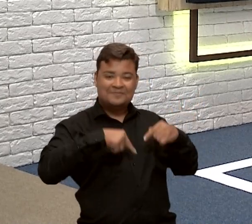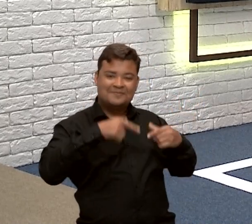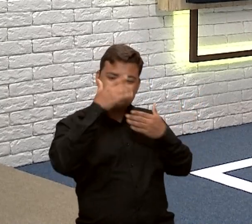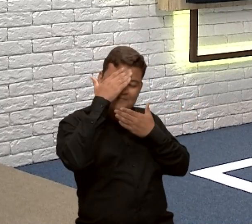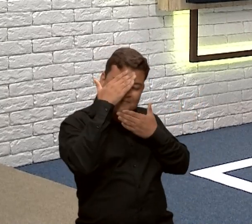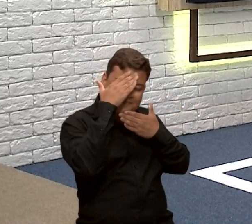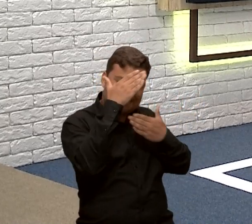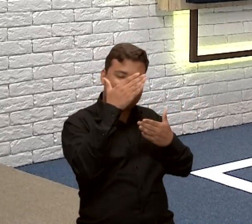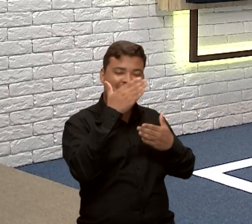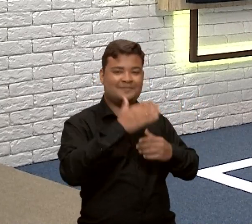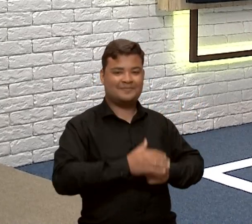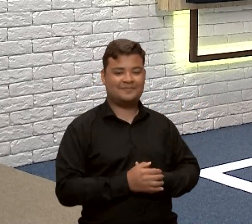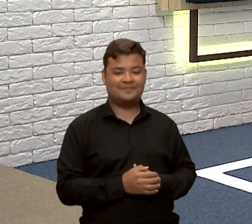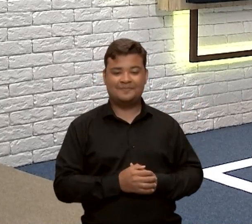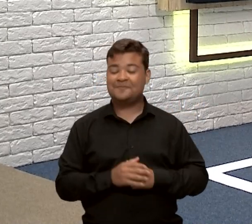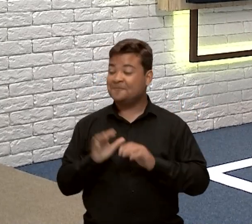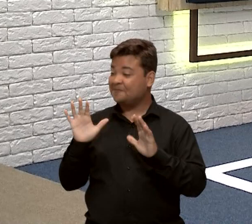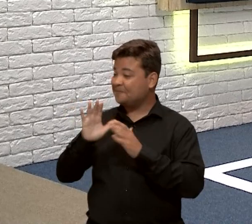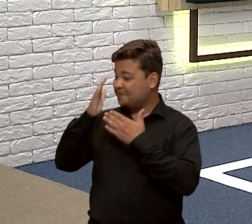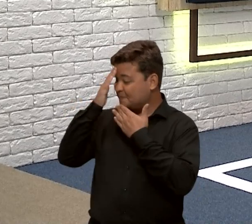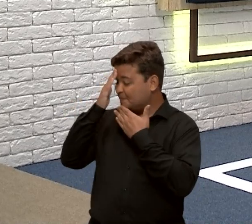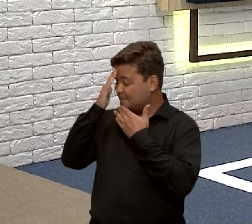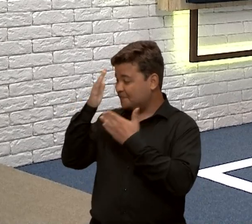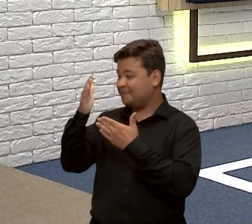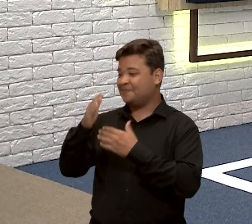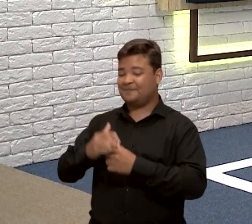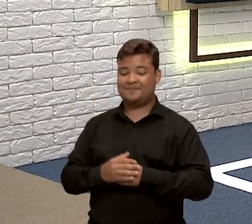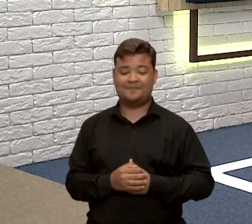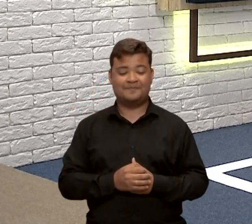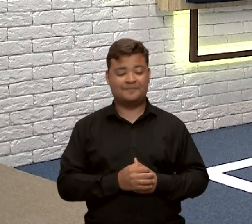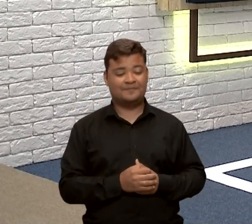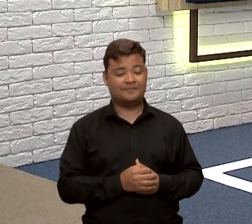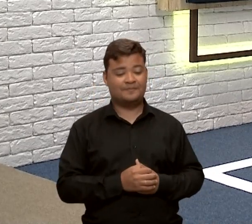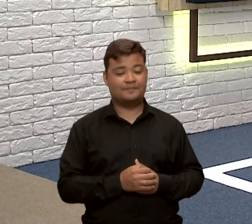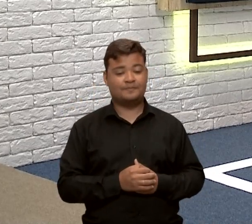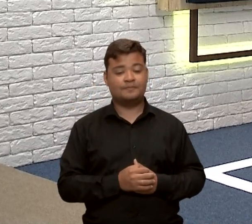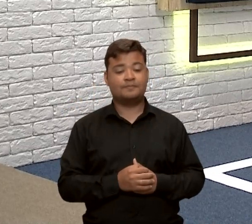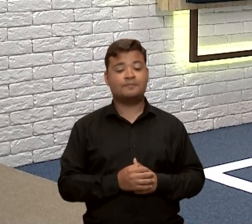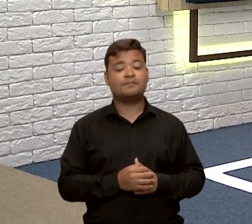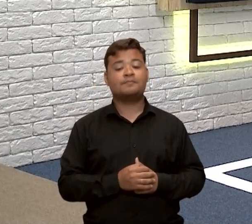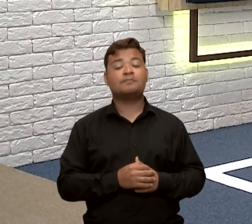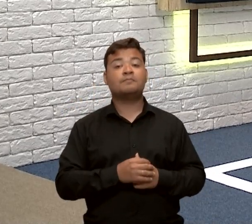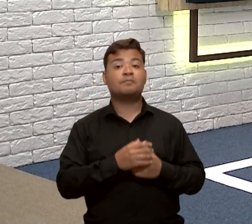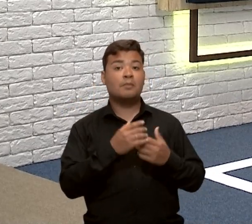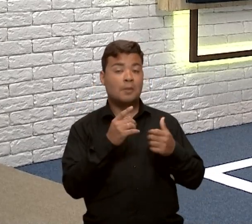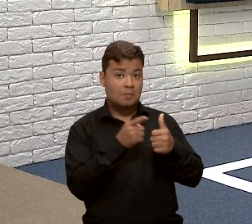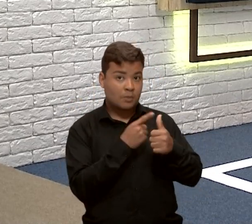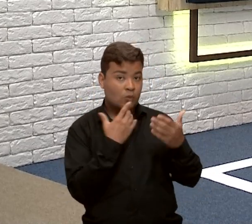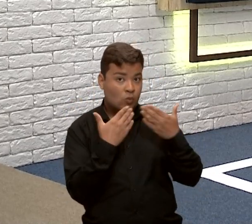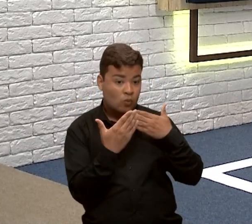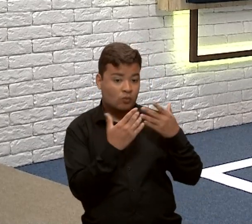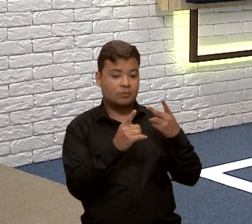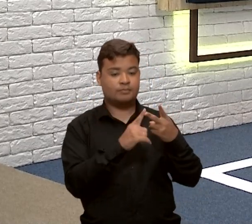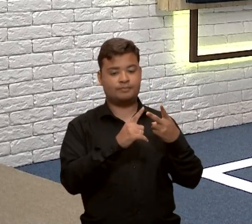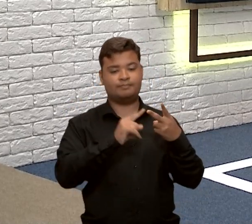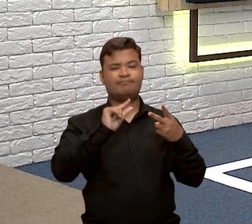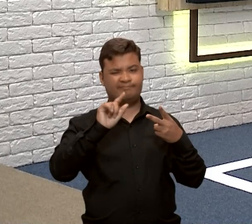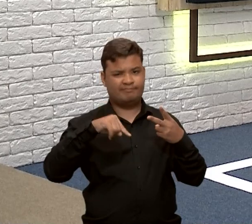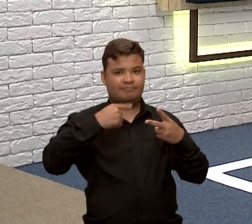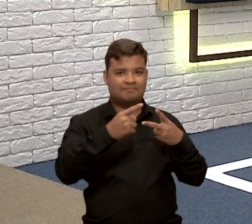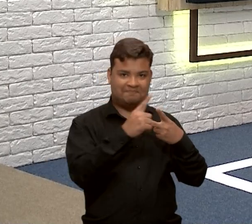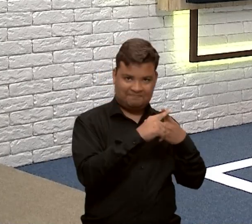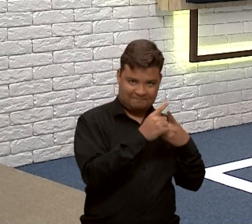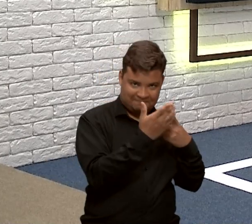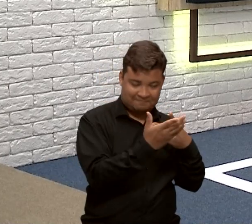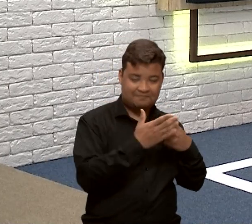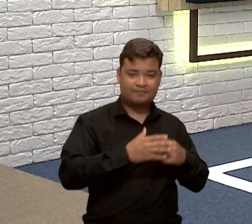aqui. Olá, obrigada, igualmente. Bom, vou falar primeiro com a professora Miriam, daqui a pouco passo a palavra para você. Professora